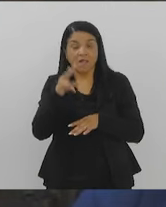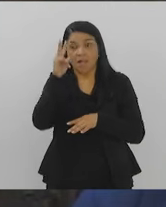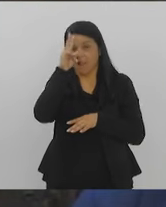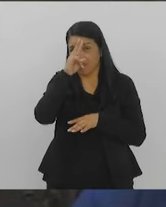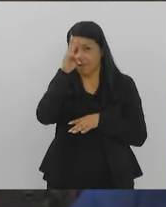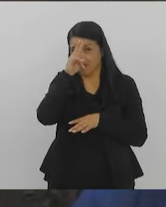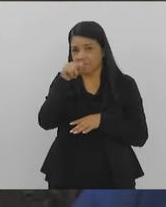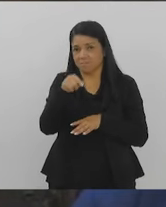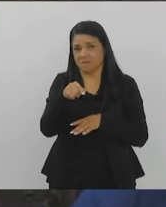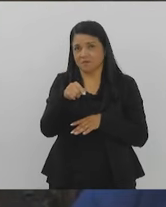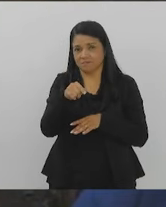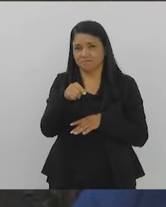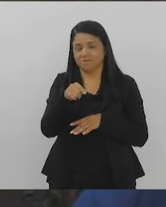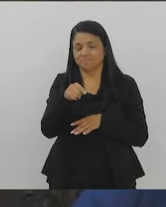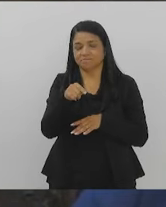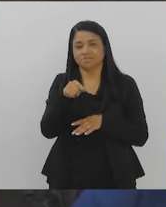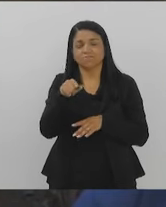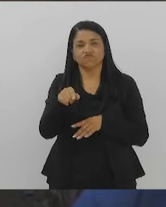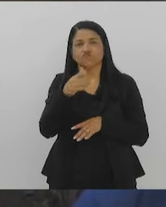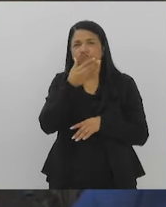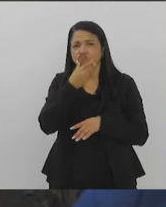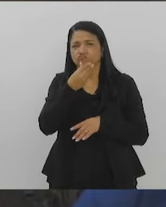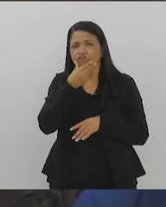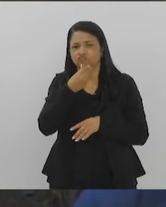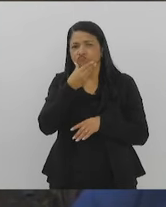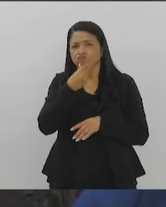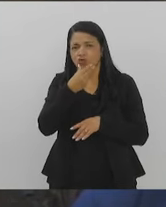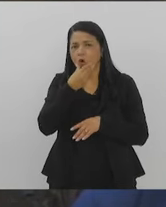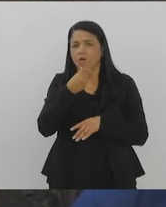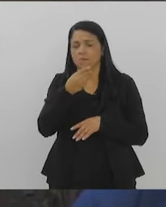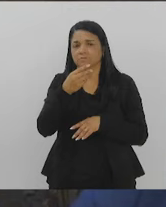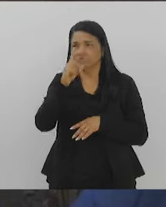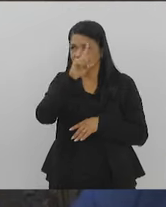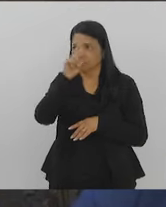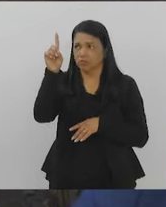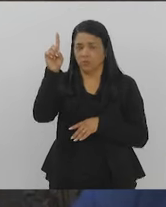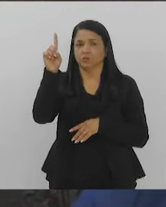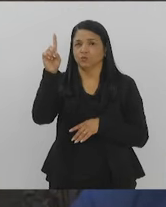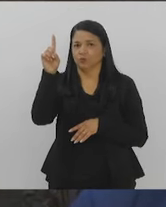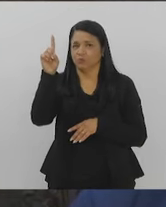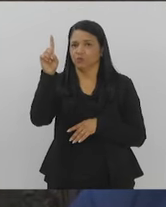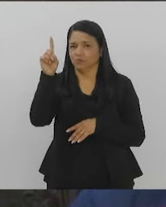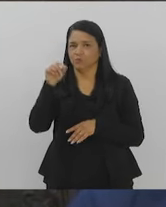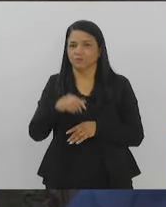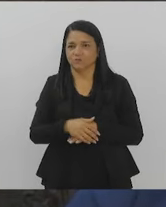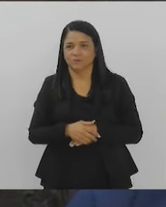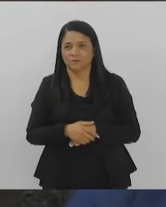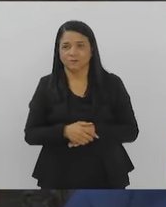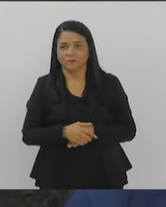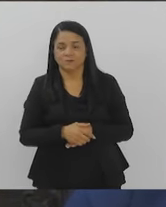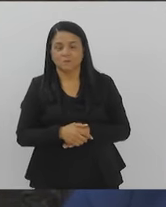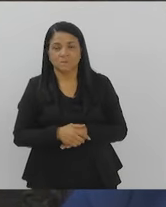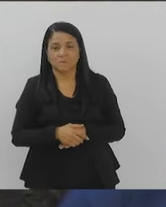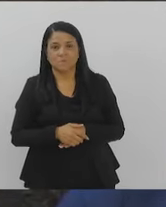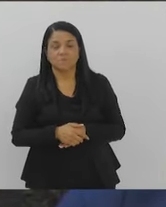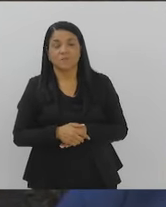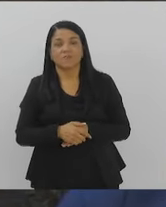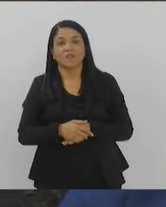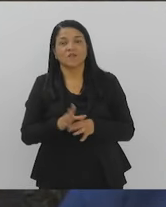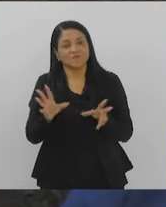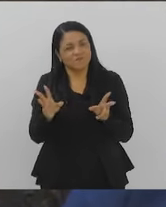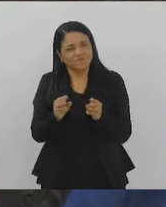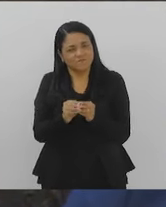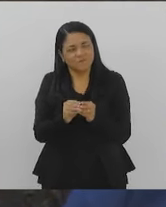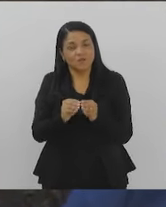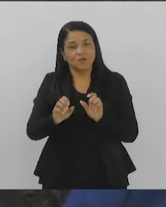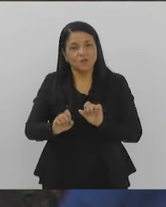bravo e querido homem de Deus. Eu termino glorificando a Deus por